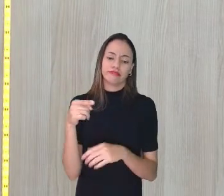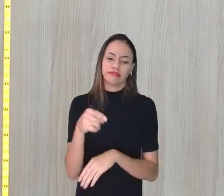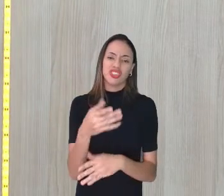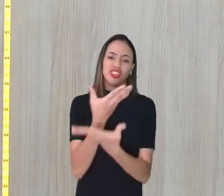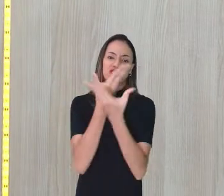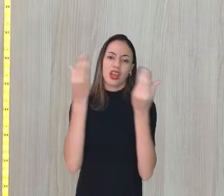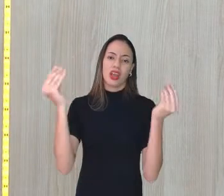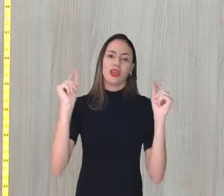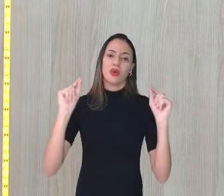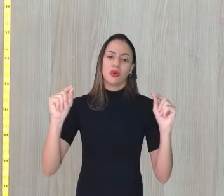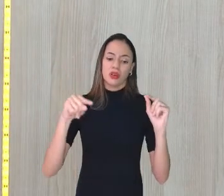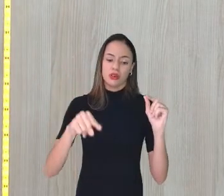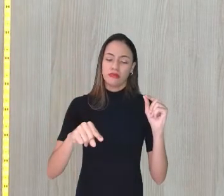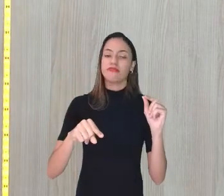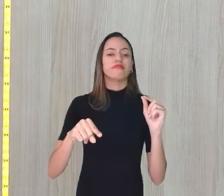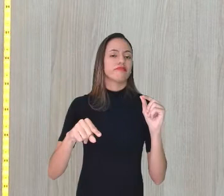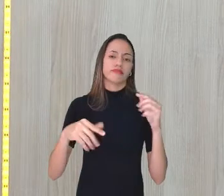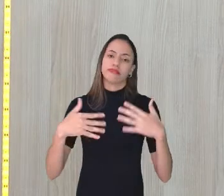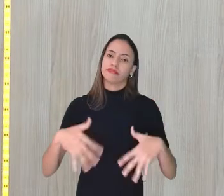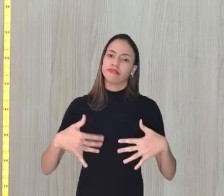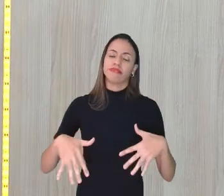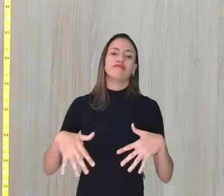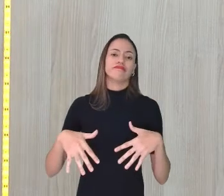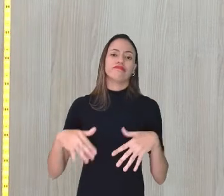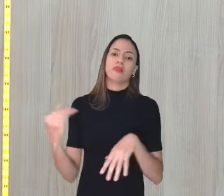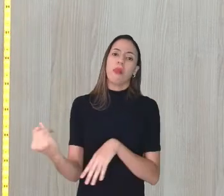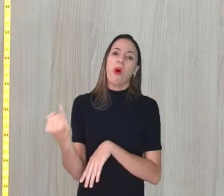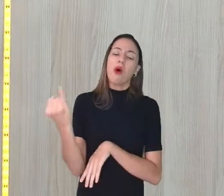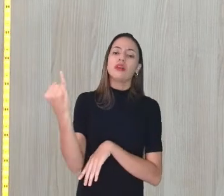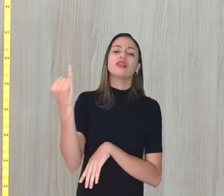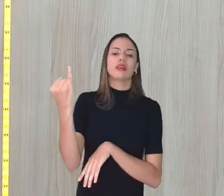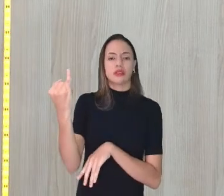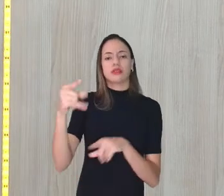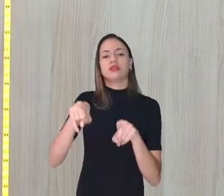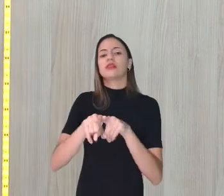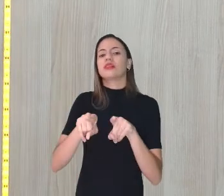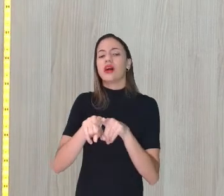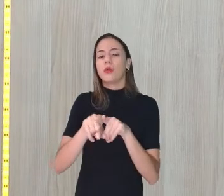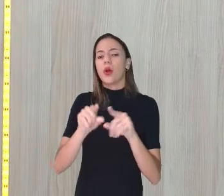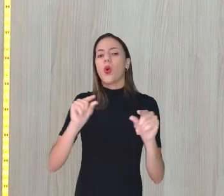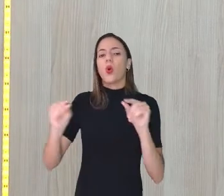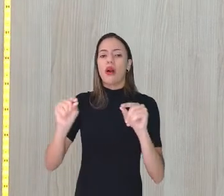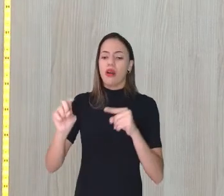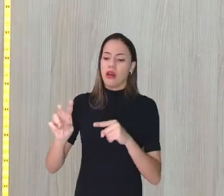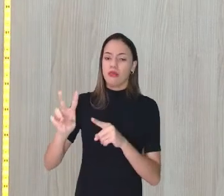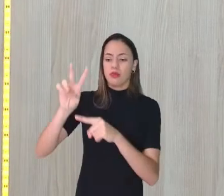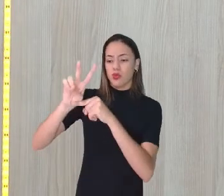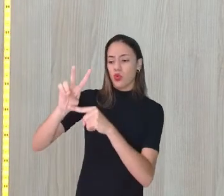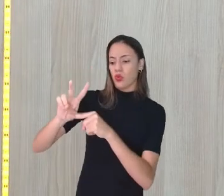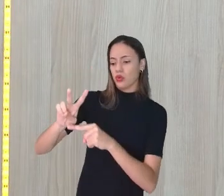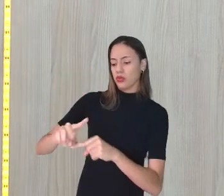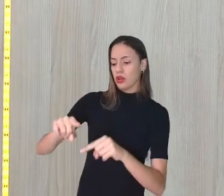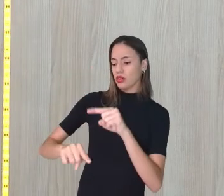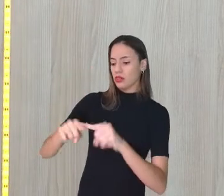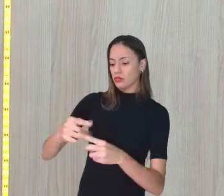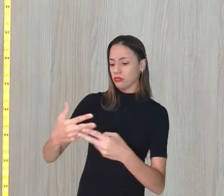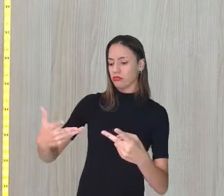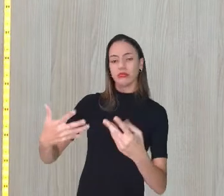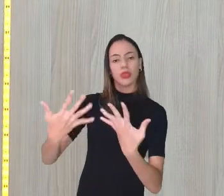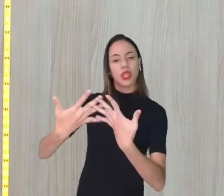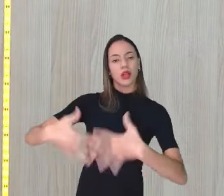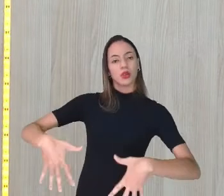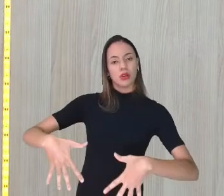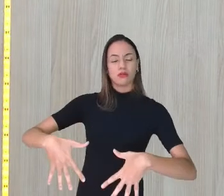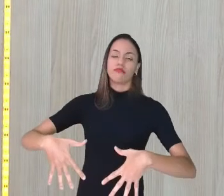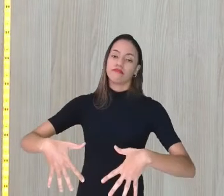né, dessas questões que são tão importantes, são tão caras para a gente, que é cuidar dos nossos recursos naturais. Então,